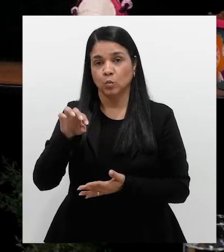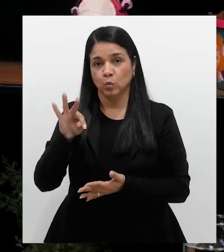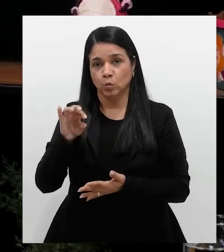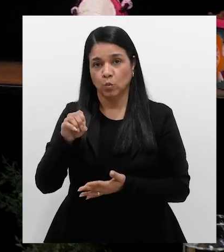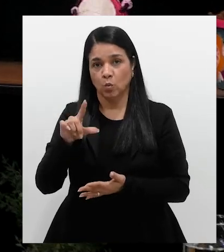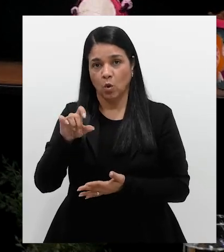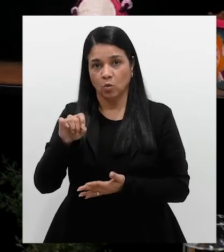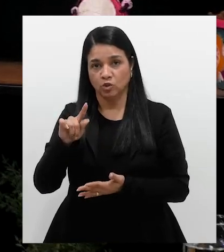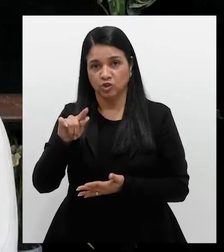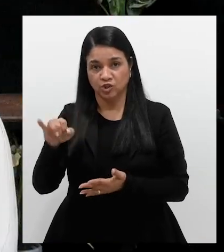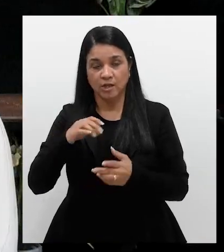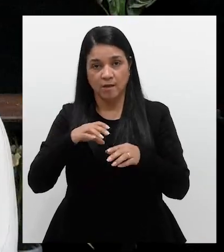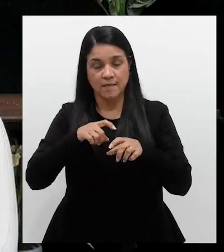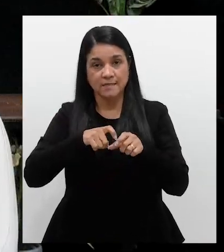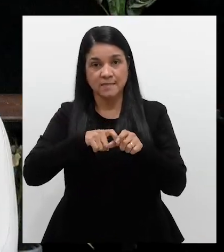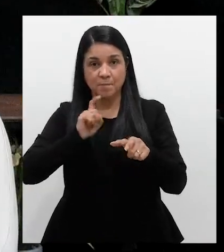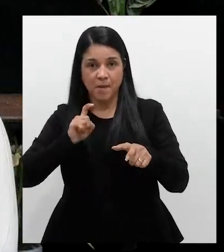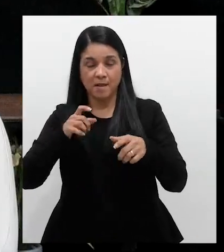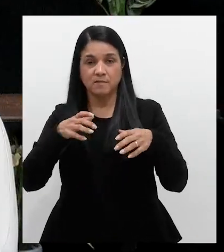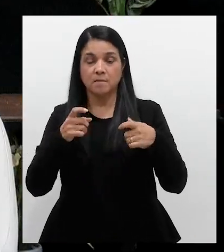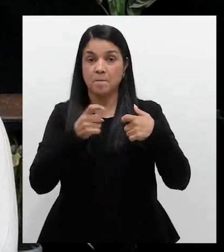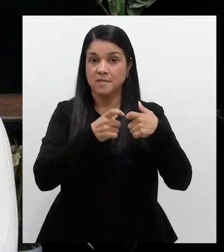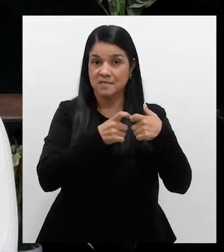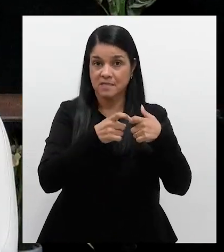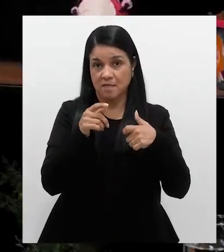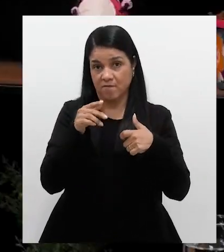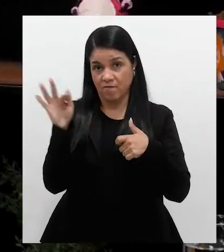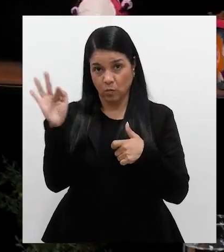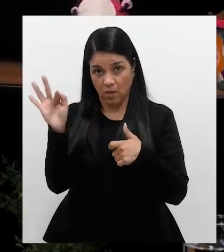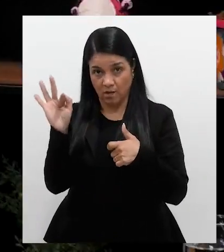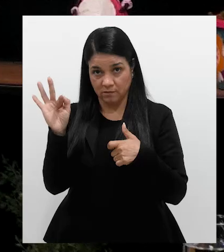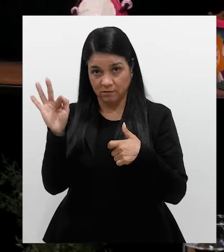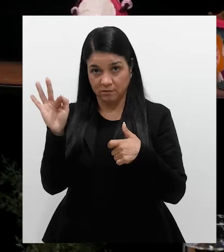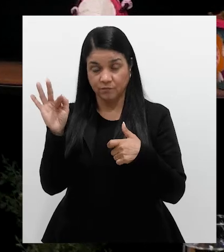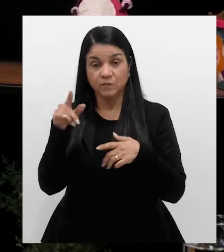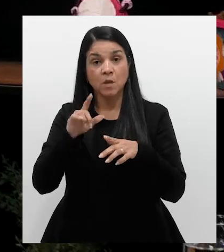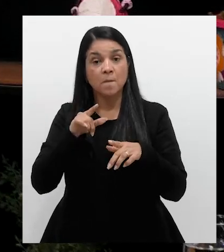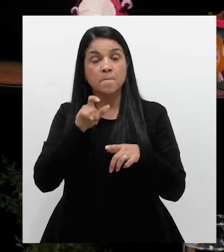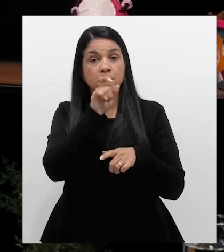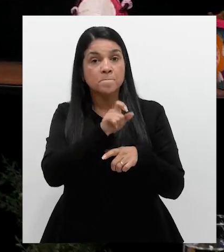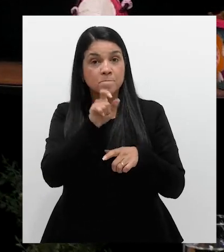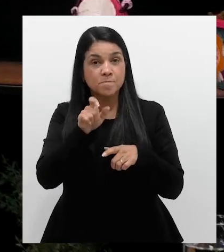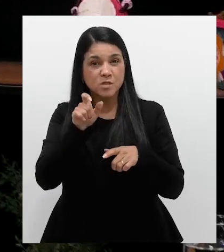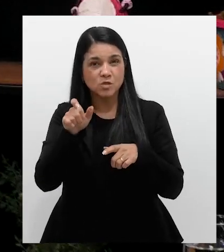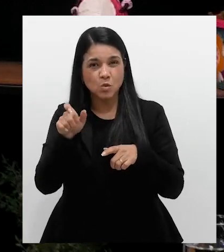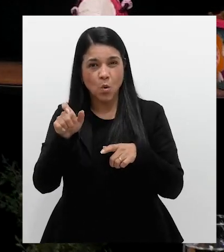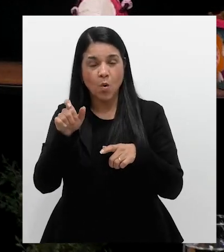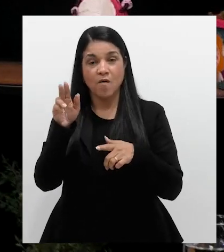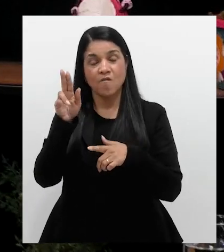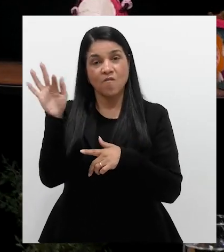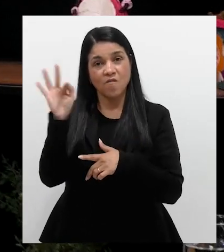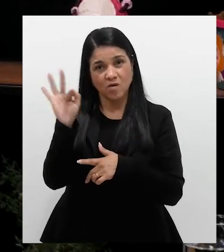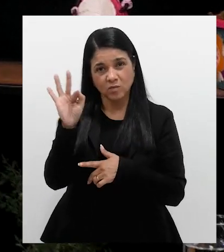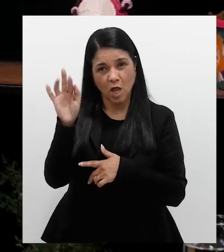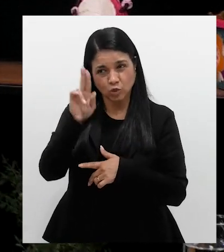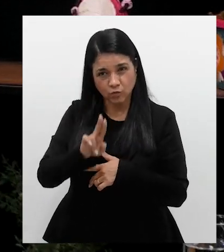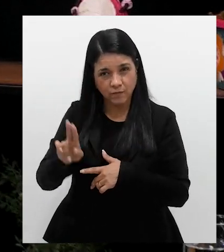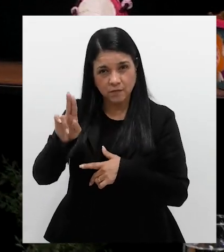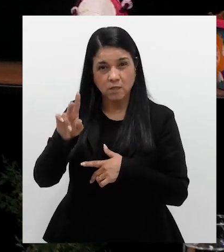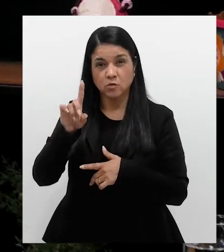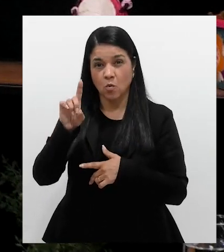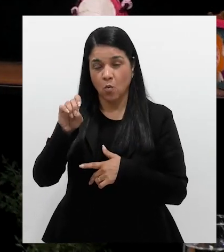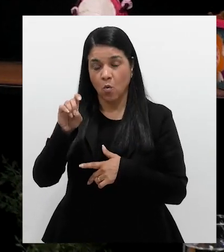hoje é emancipada da medicina em termos de faculdade, né? Então, a pessoa, quando ela vai fazer uma faculdade